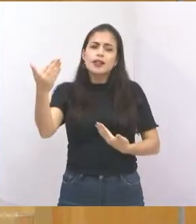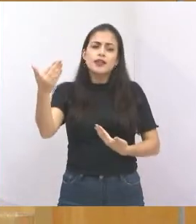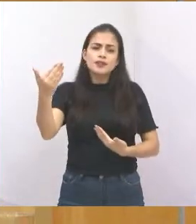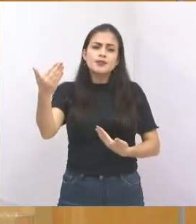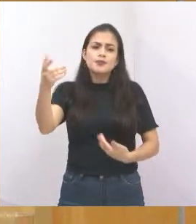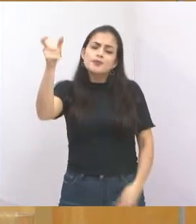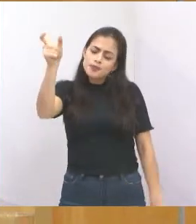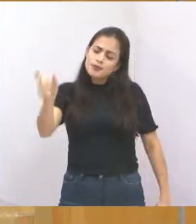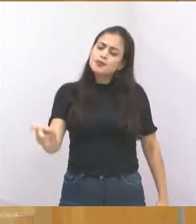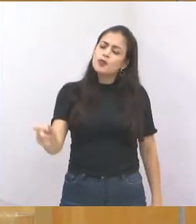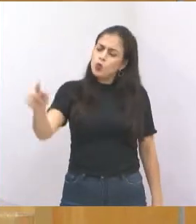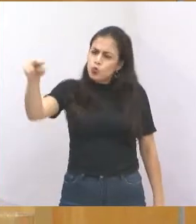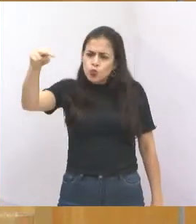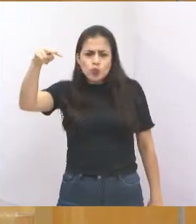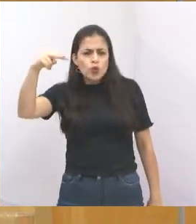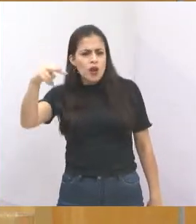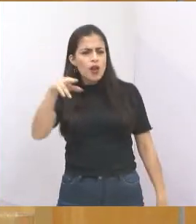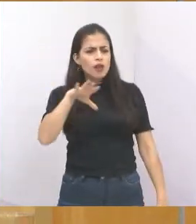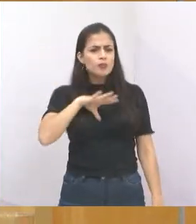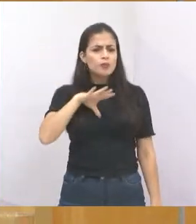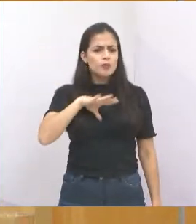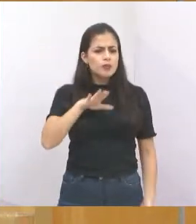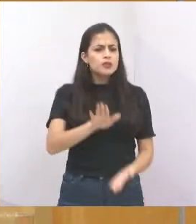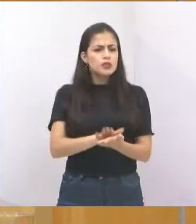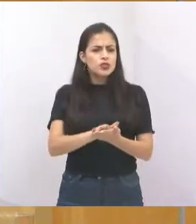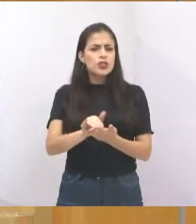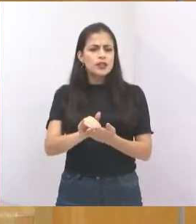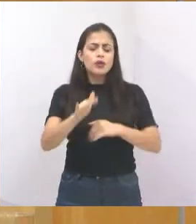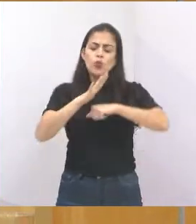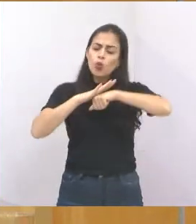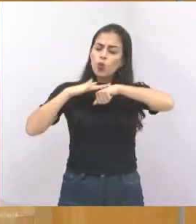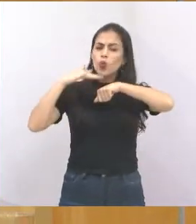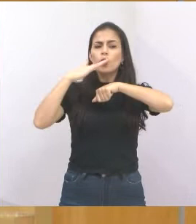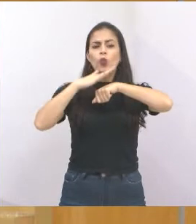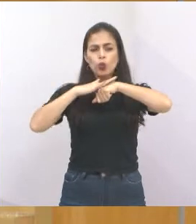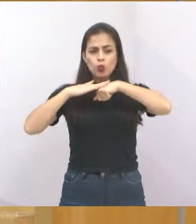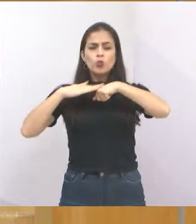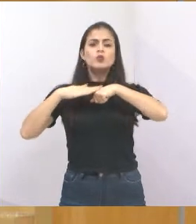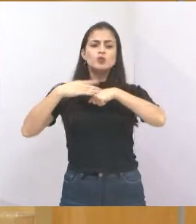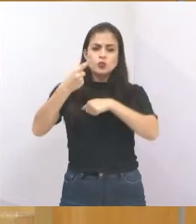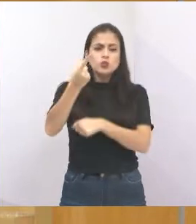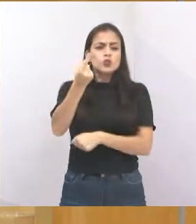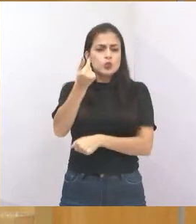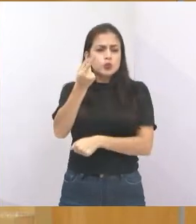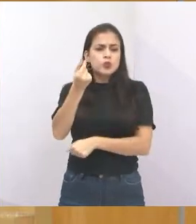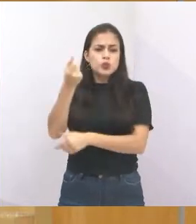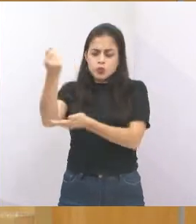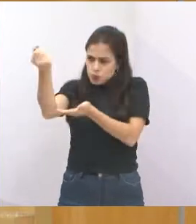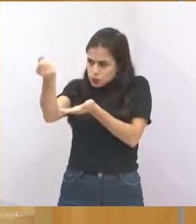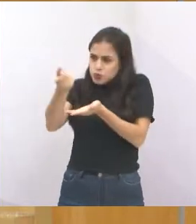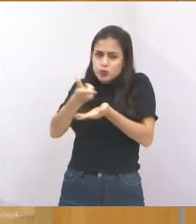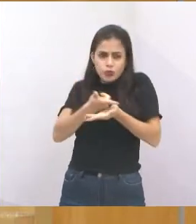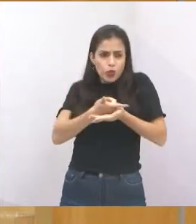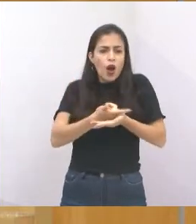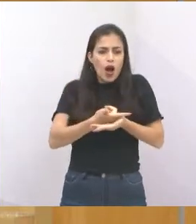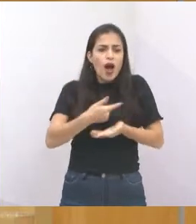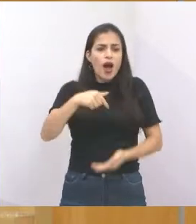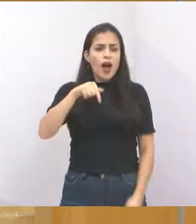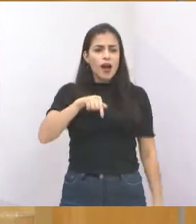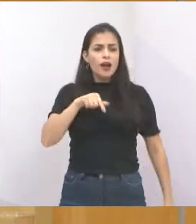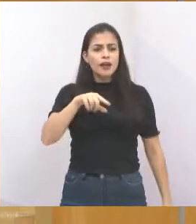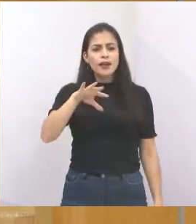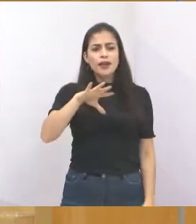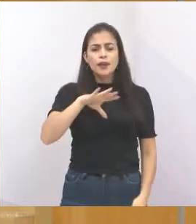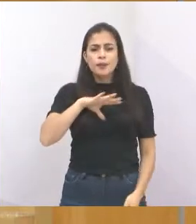pessoa que tem olhado para Jacareí com carinho e enviado muito recurso muito dinheiro para